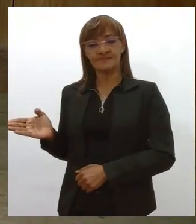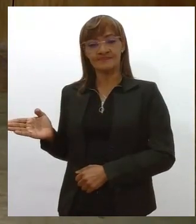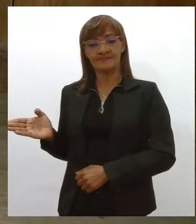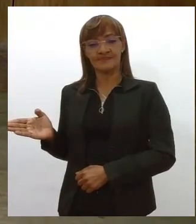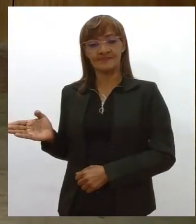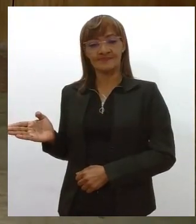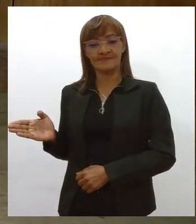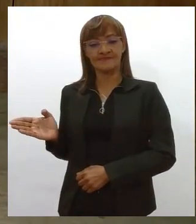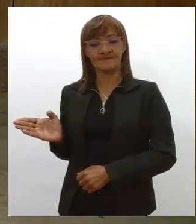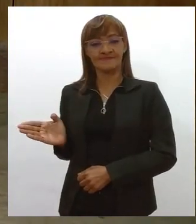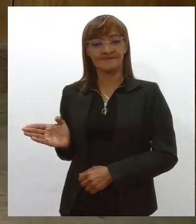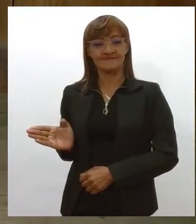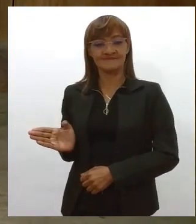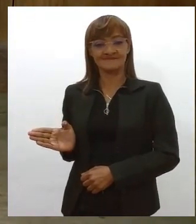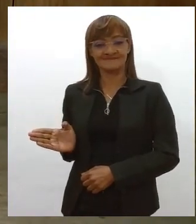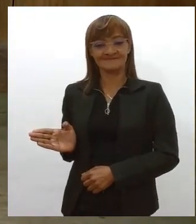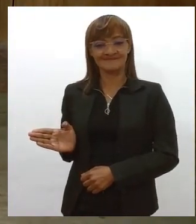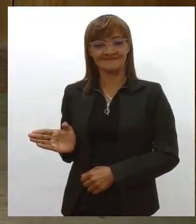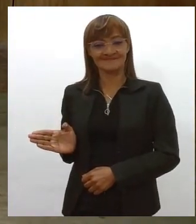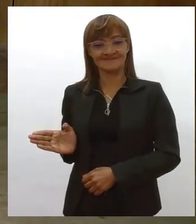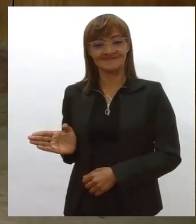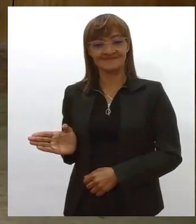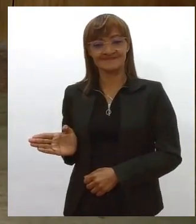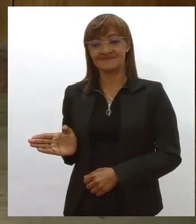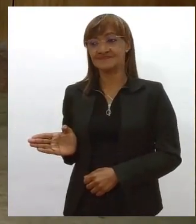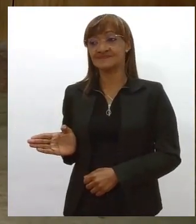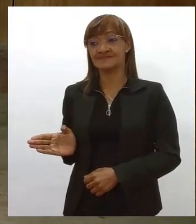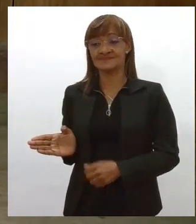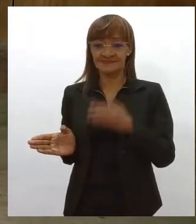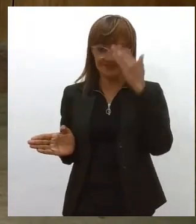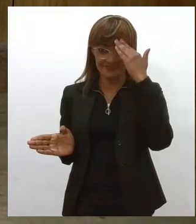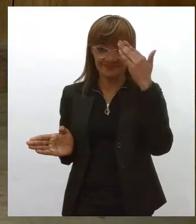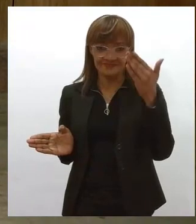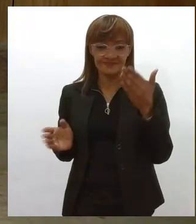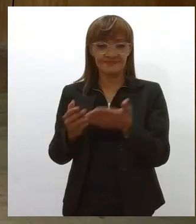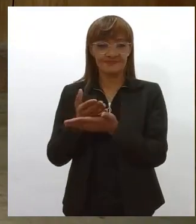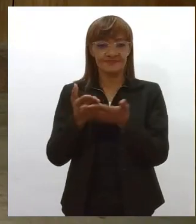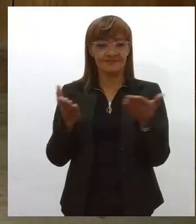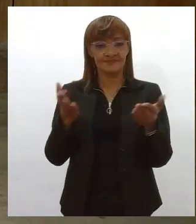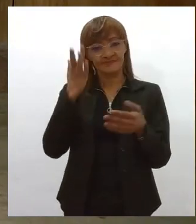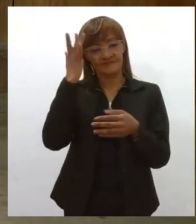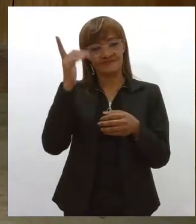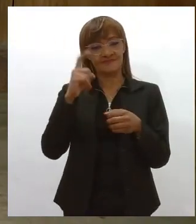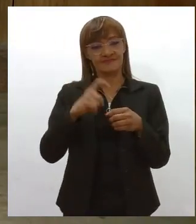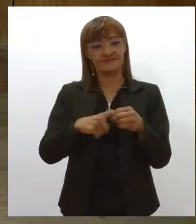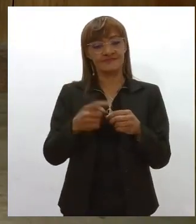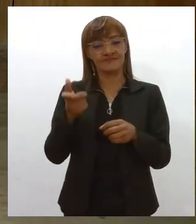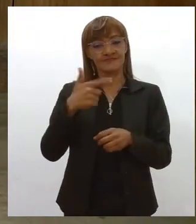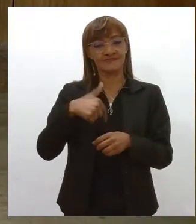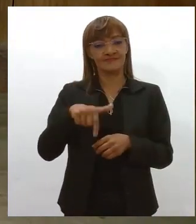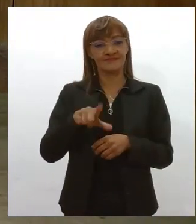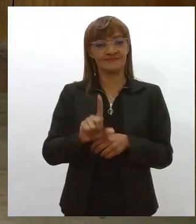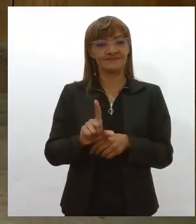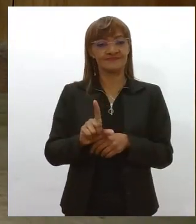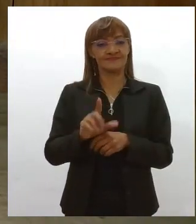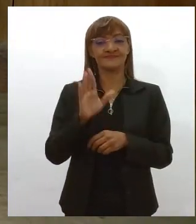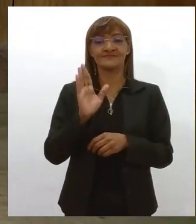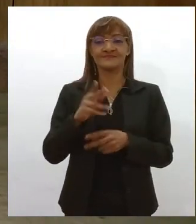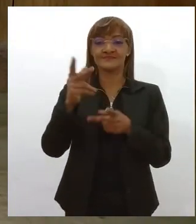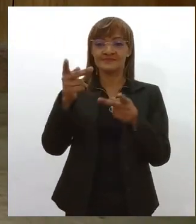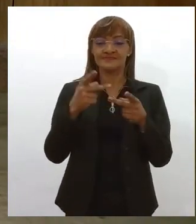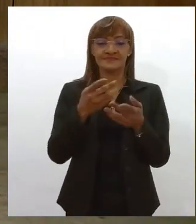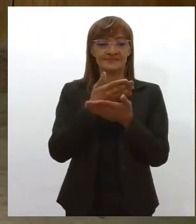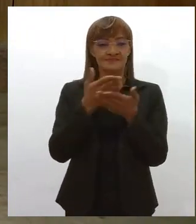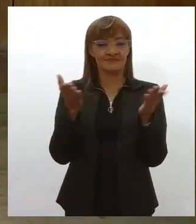com essa audiência grande, a gente acompanhando aqui, ó. Obrigada, gente. Amanhã tem mais programa, então já faça esse convite para que você